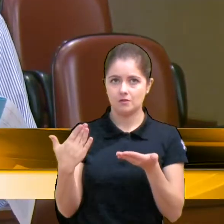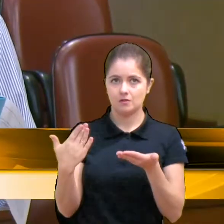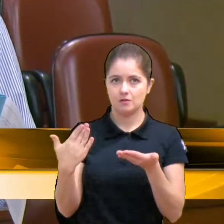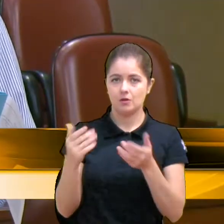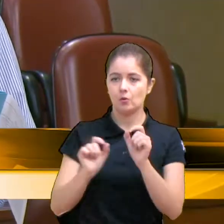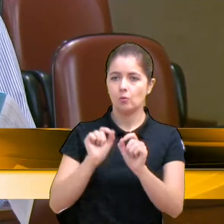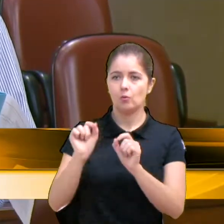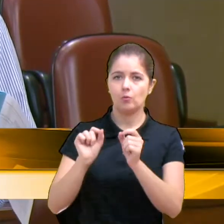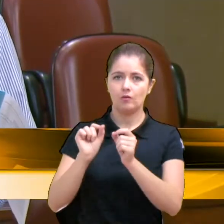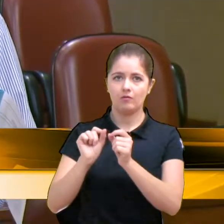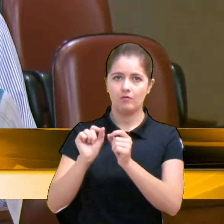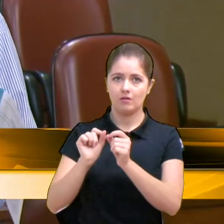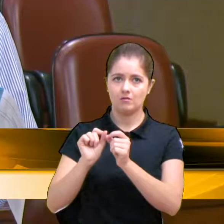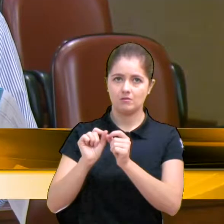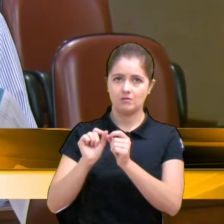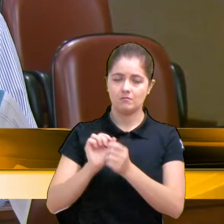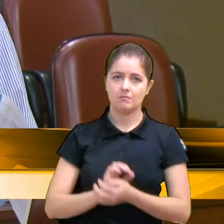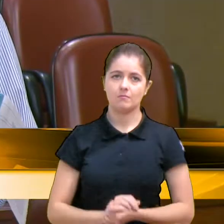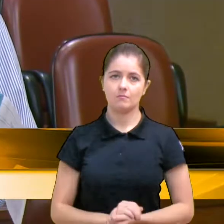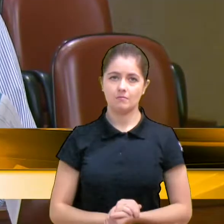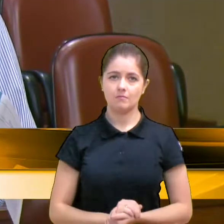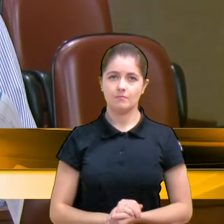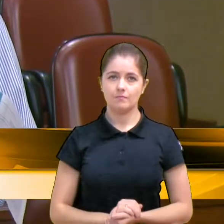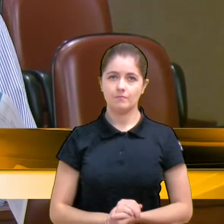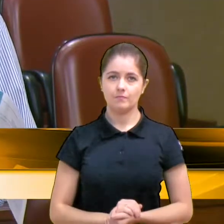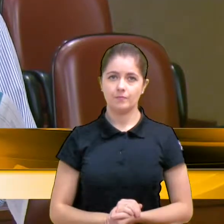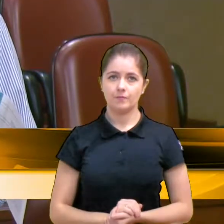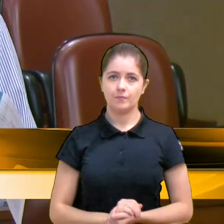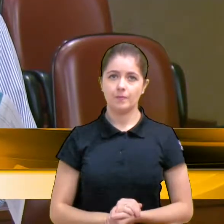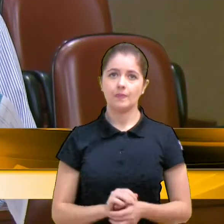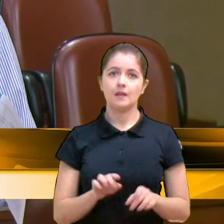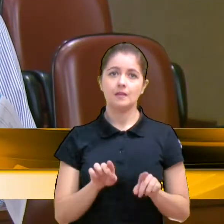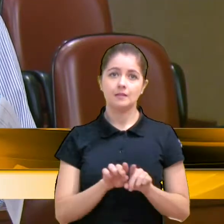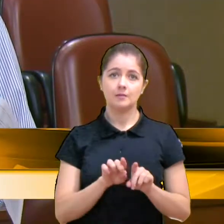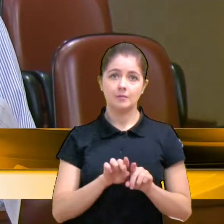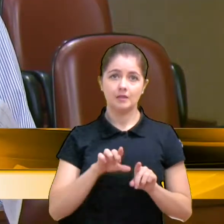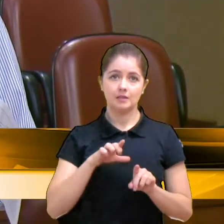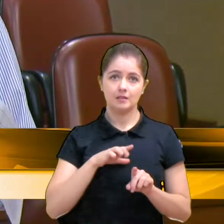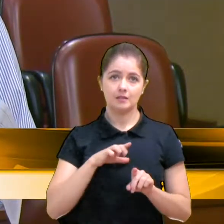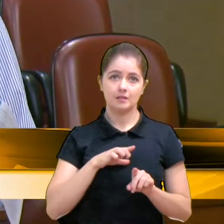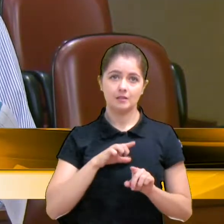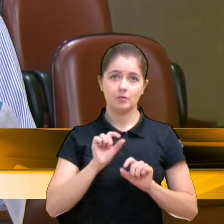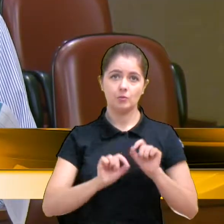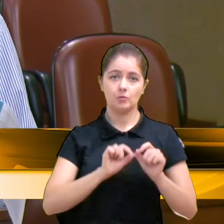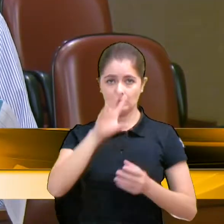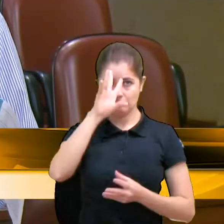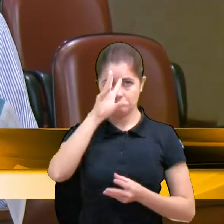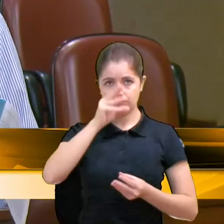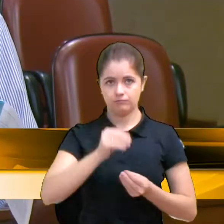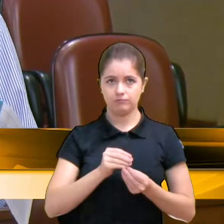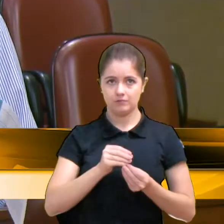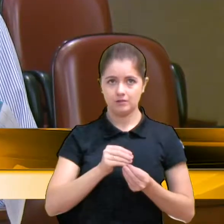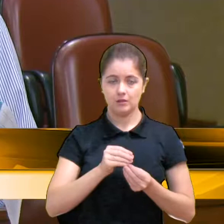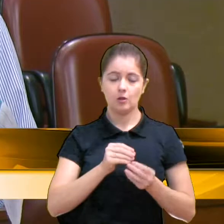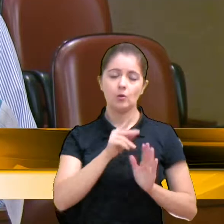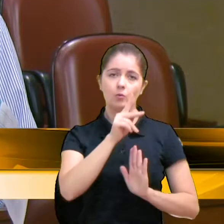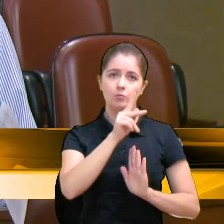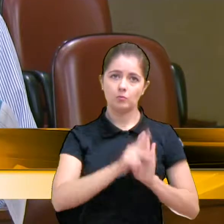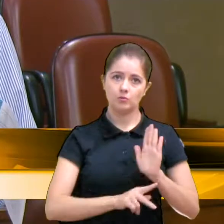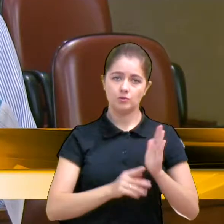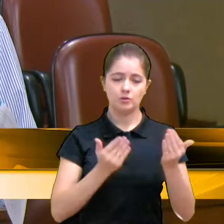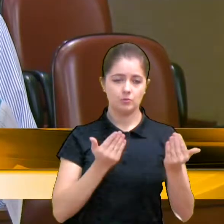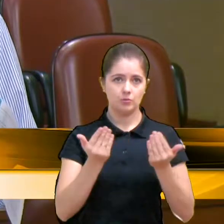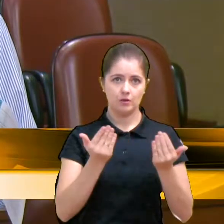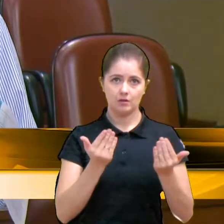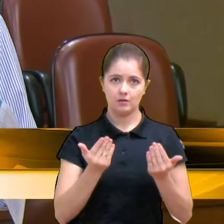legislativa. Feita a exposição da matéria em exame, passamos às conclusões do relator. O projeto em análise é de